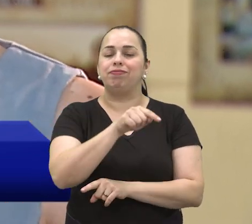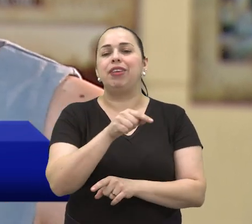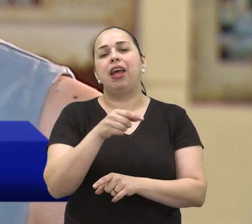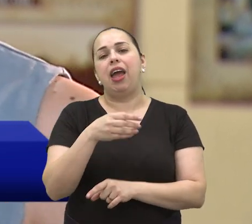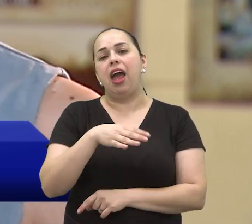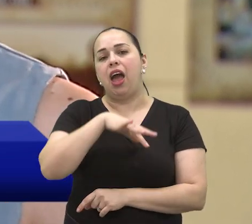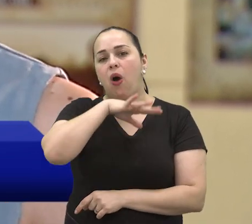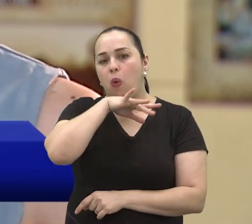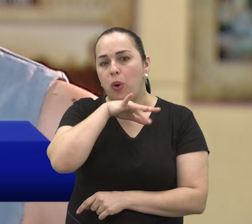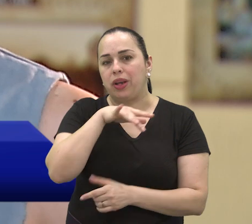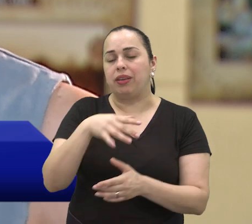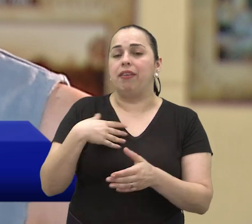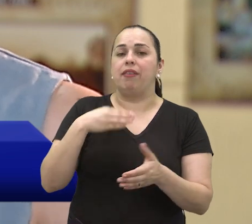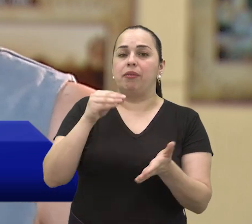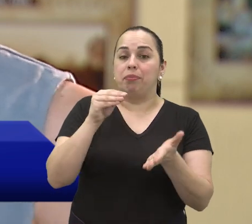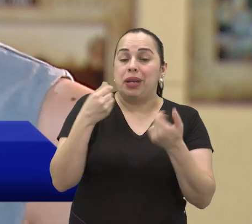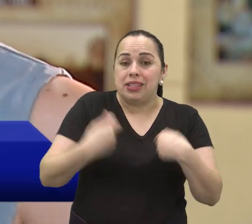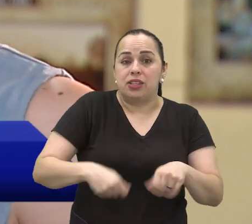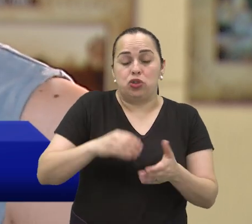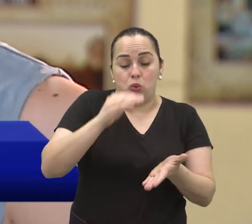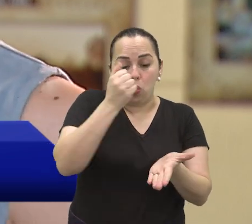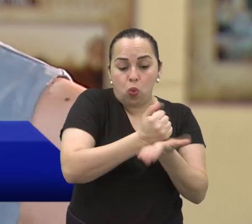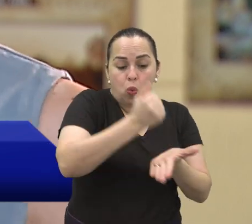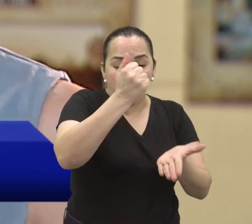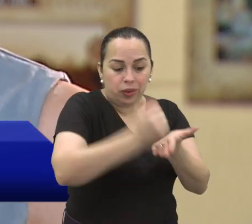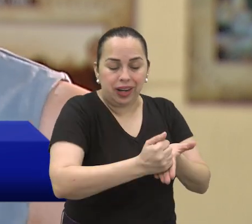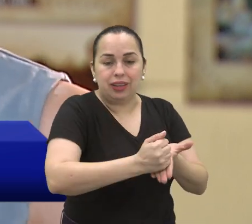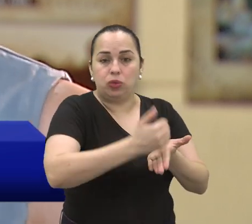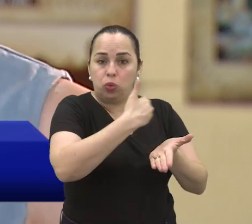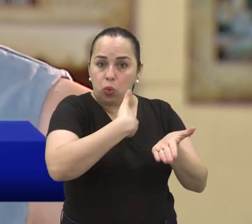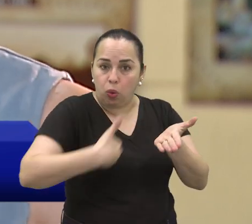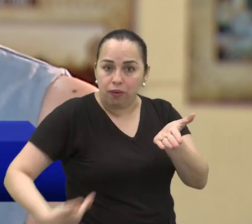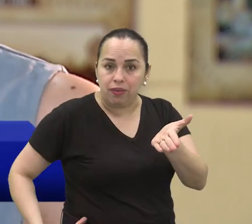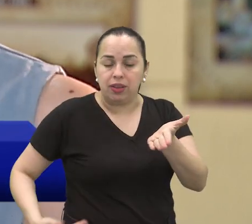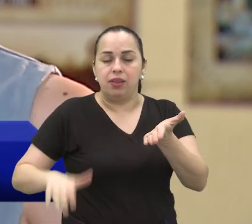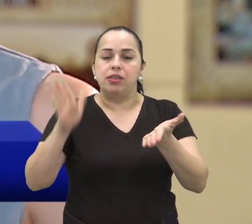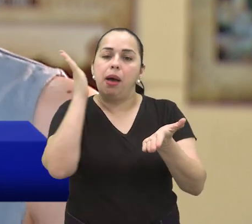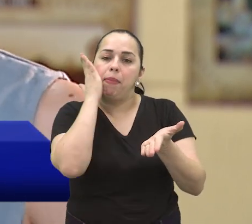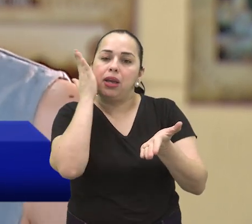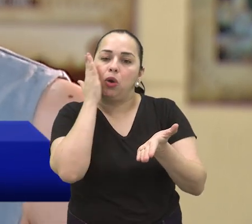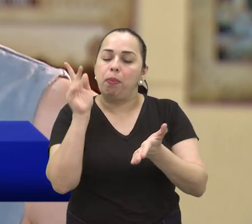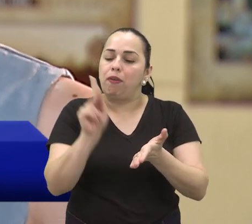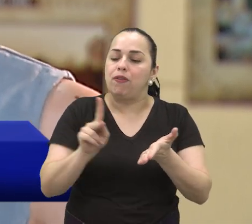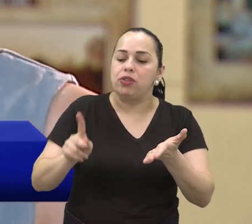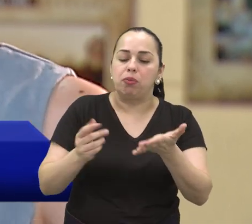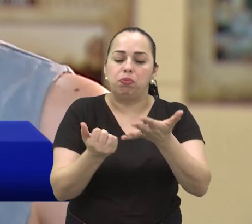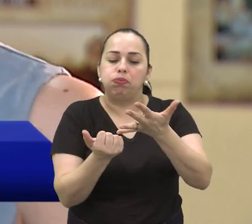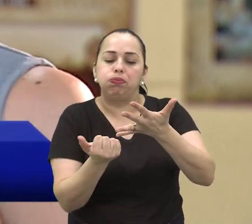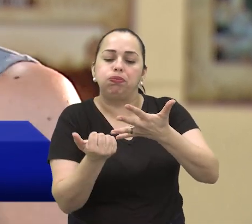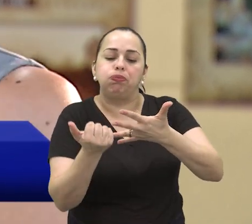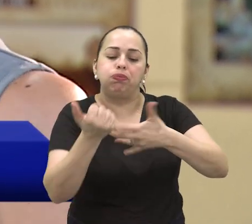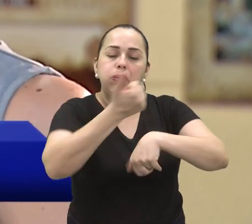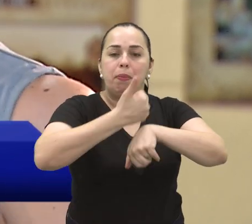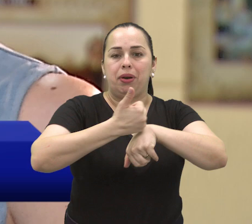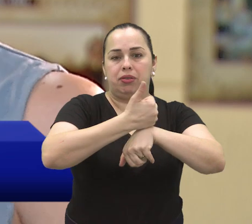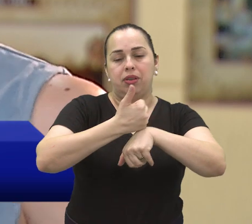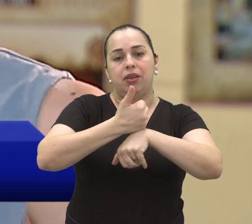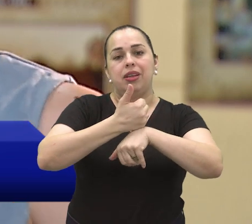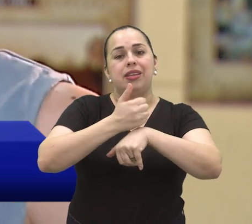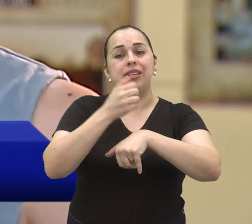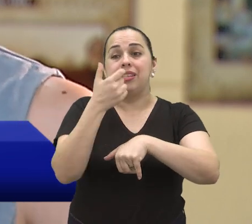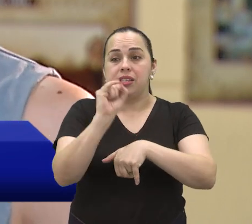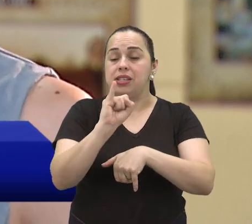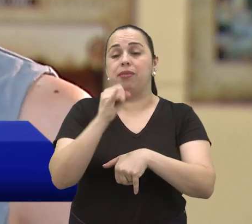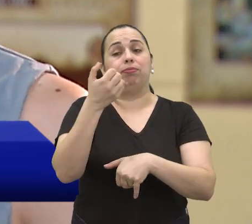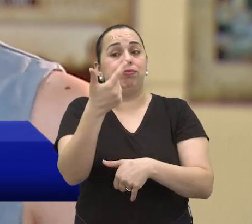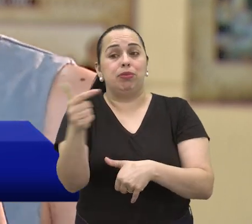mais precarizada. Nesse sentido de não fazer um contrato público, a gente sabe que, então, o plano de carreira desse professor ele fica muito mais prejudicado,